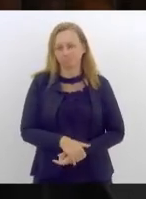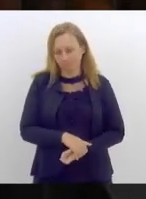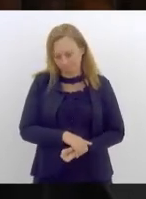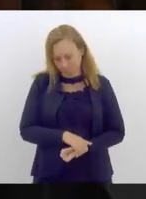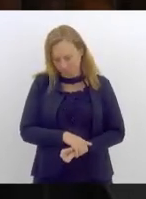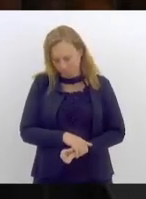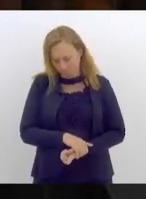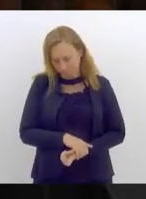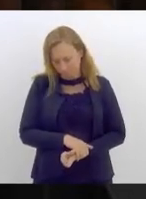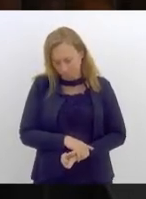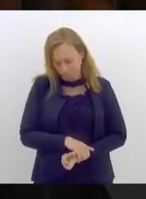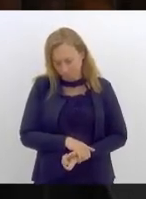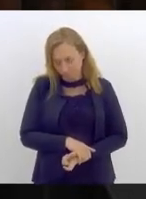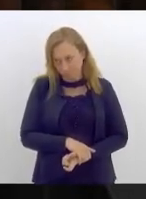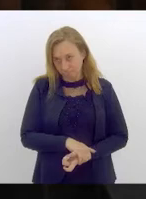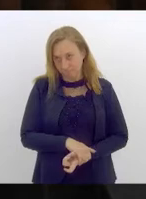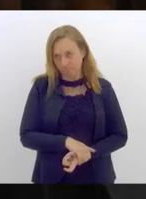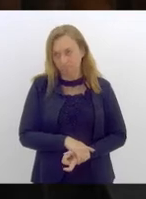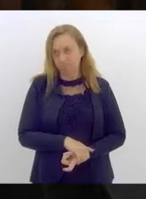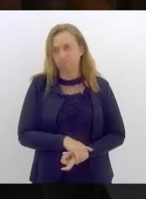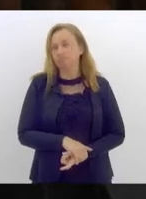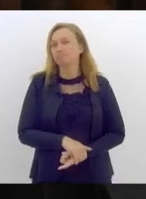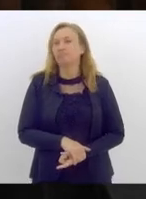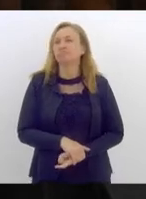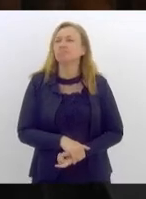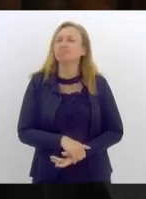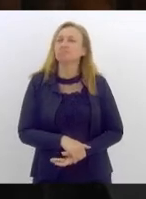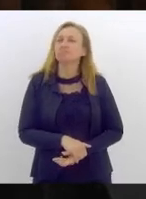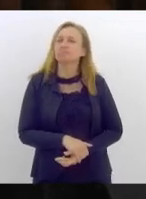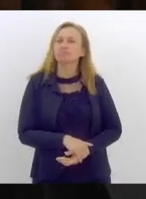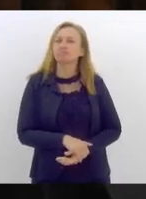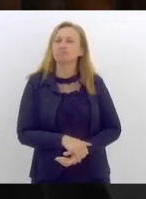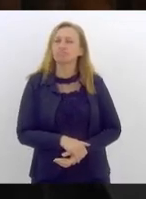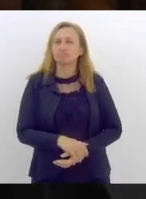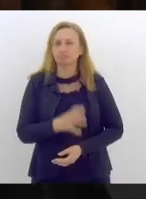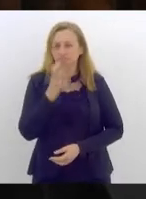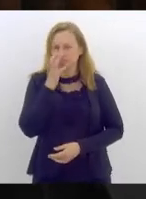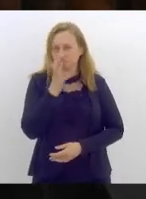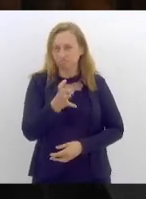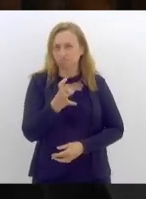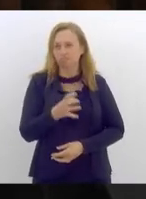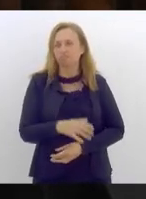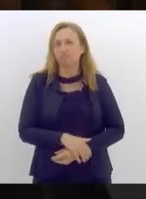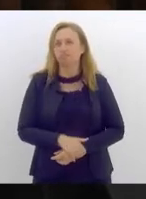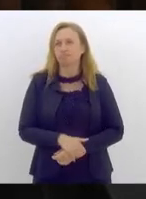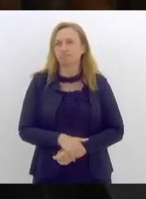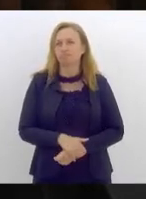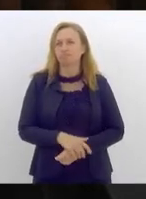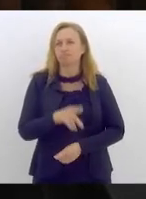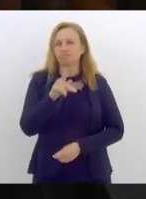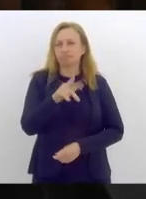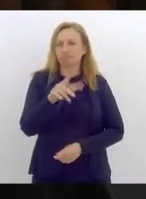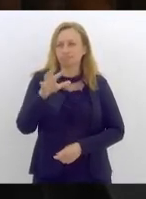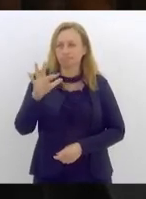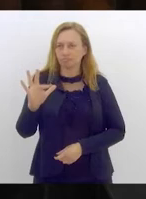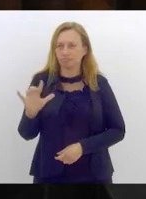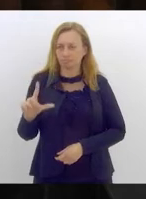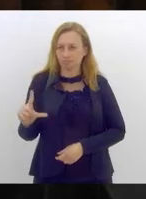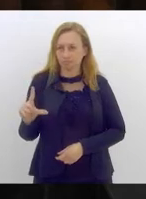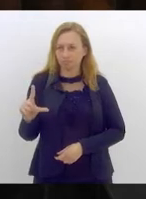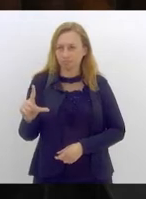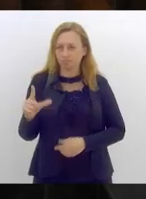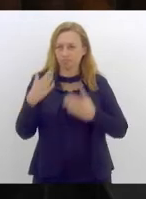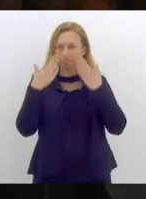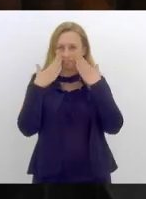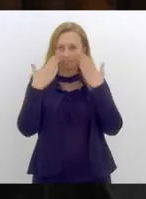visto que a denúncia que o PL apresentou